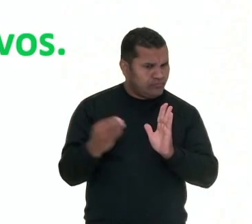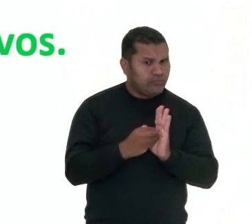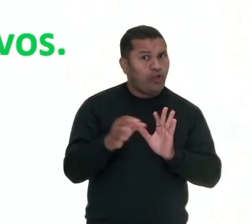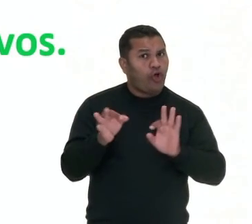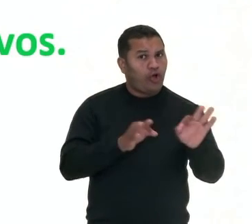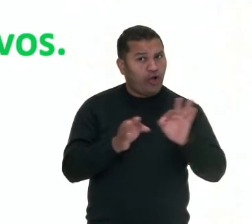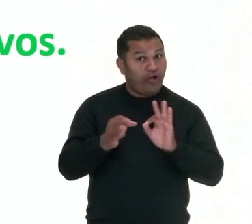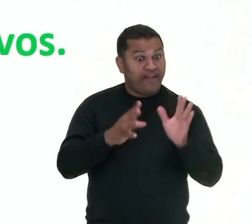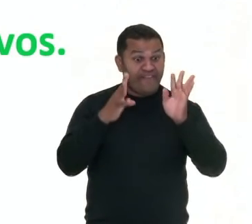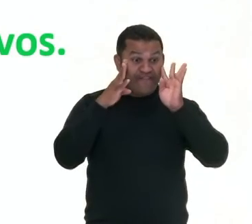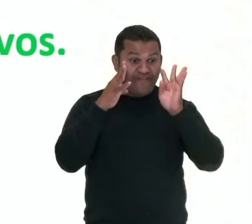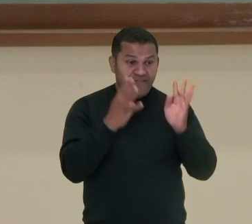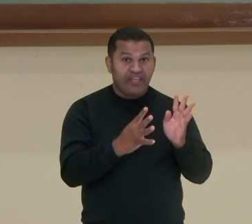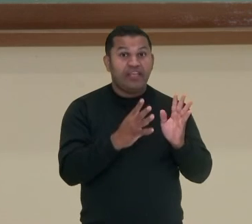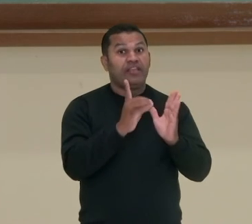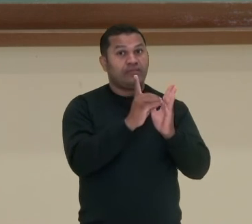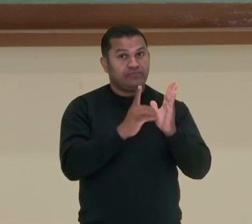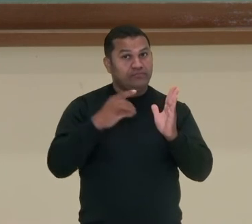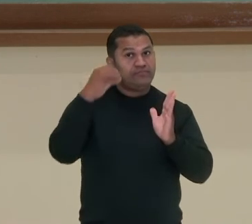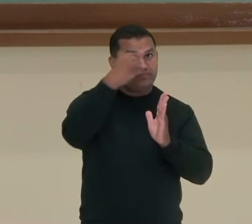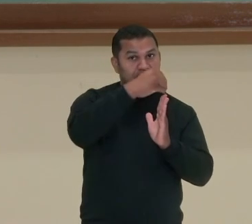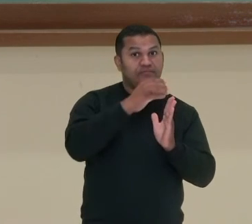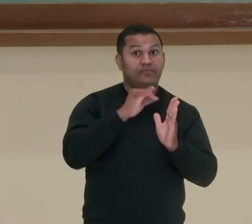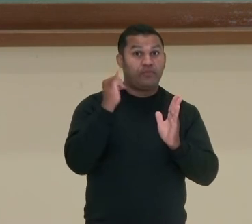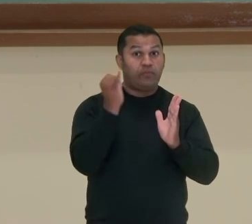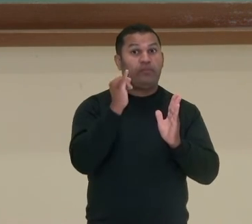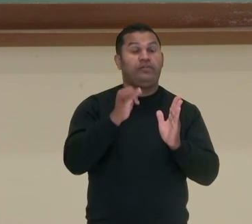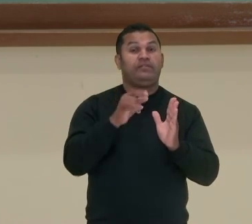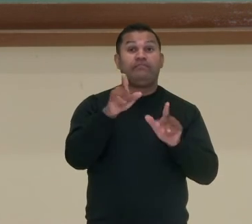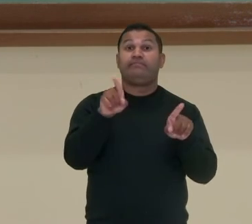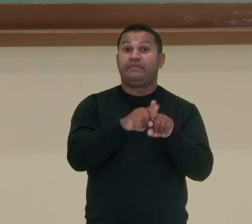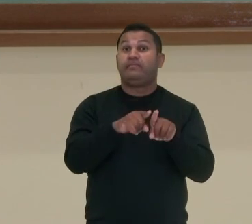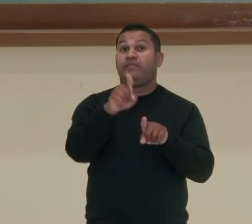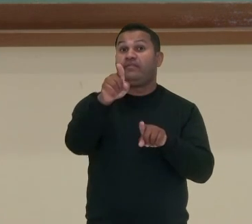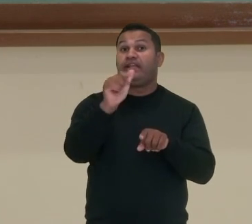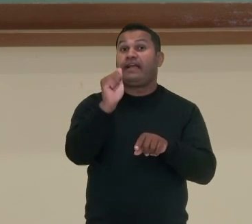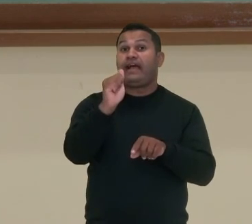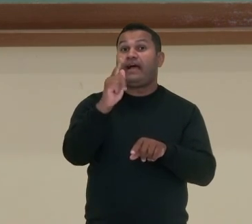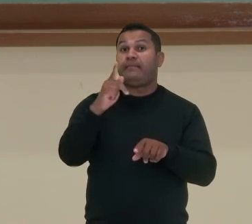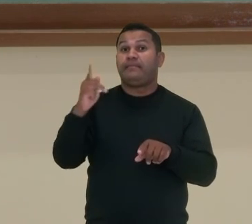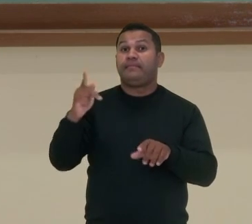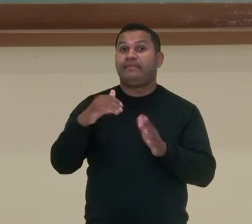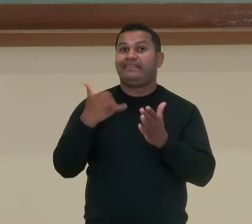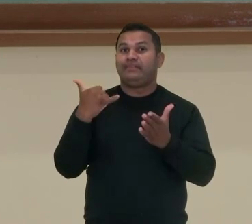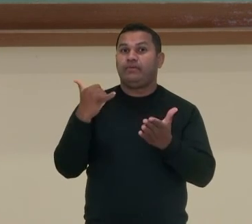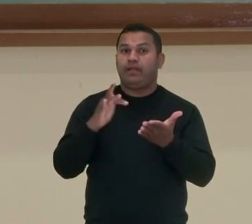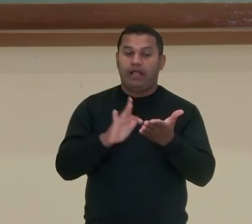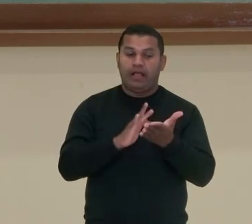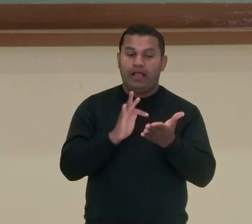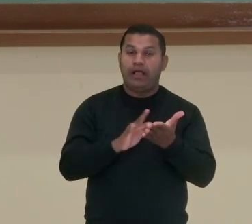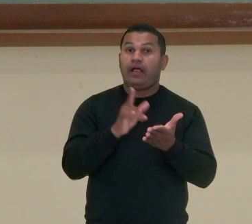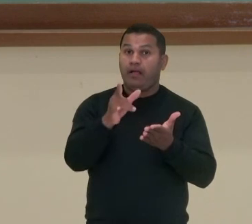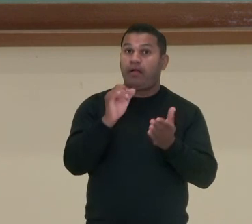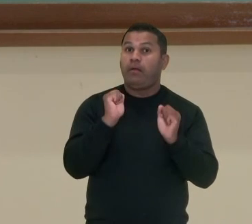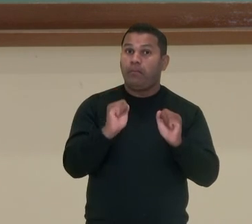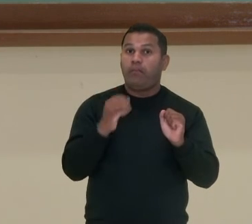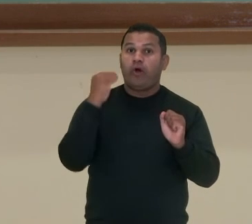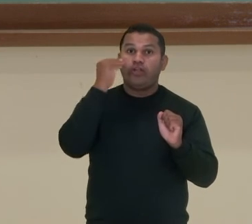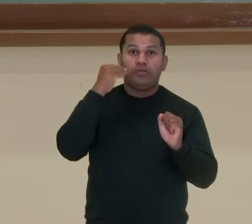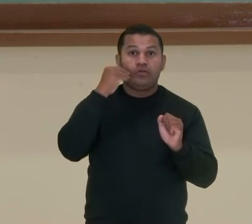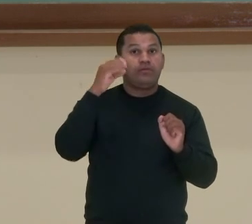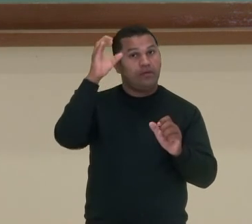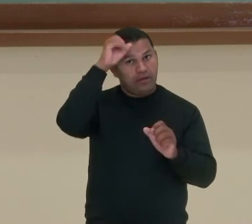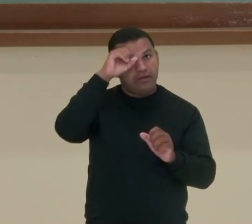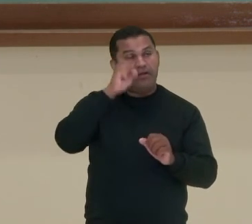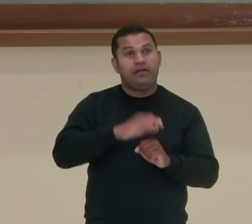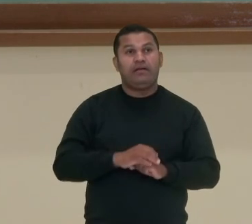olho no calendário e conte com os aplicativos. Tudo que há que possa te ajudar, claro, use. Vamos lá? Nesta aula